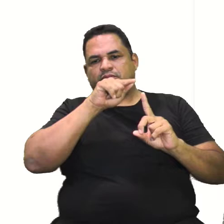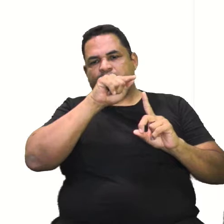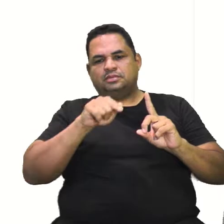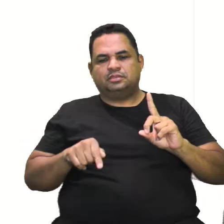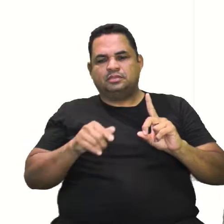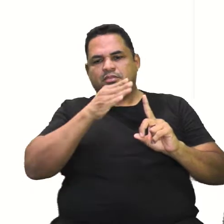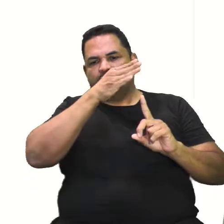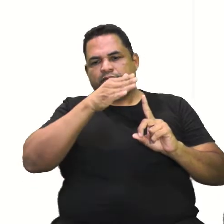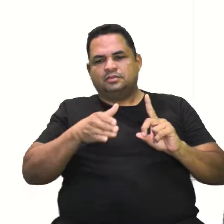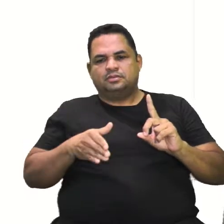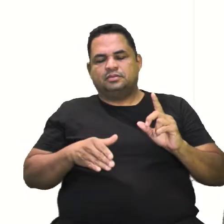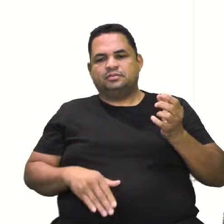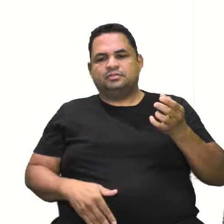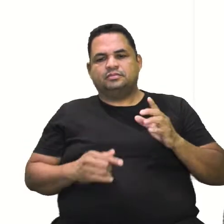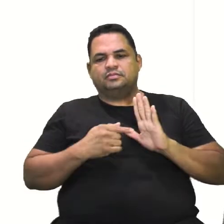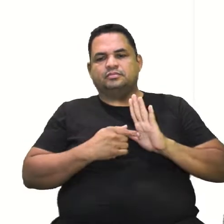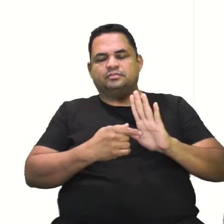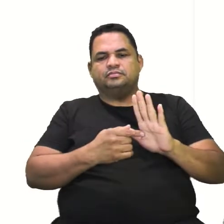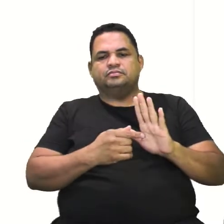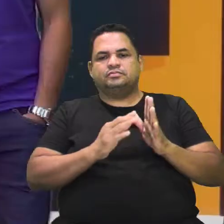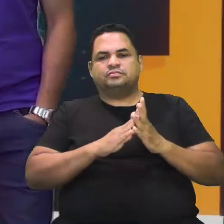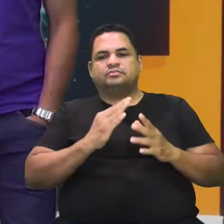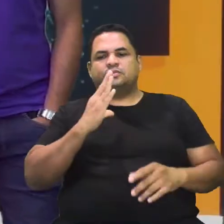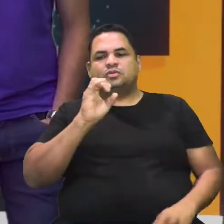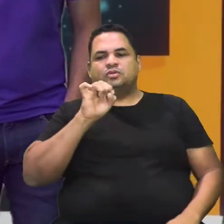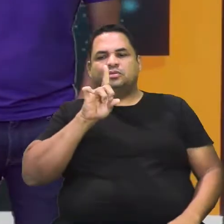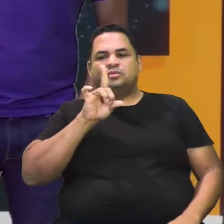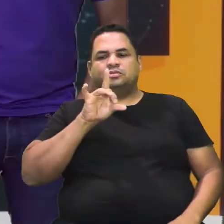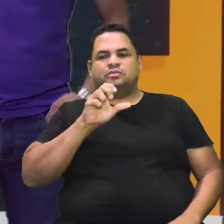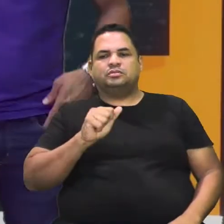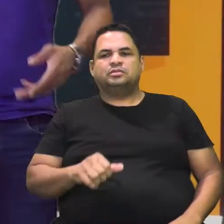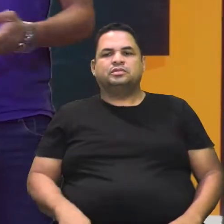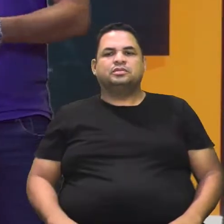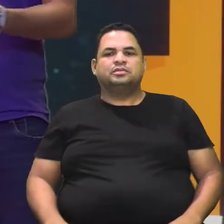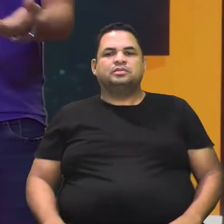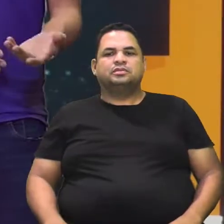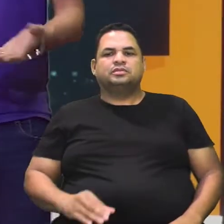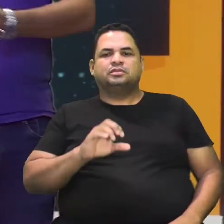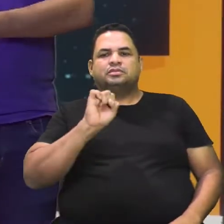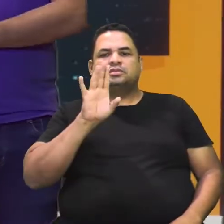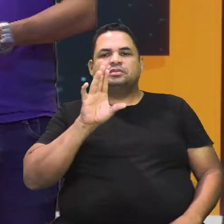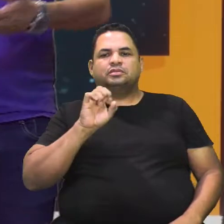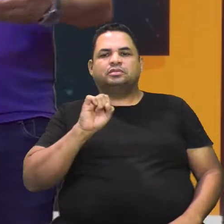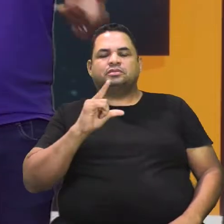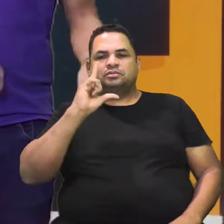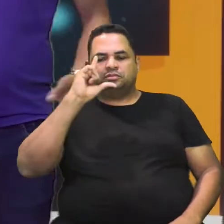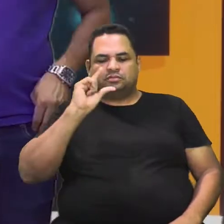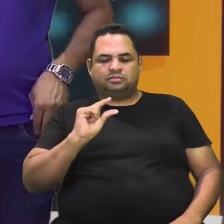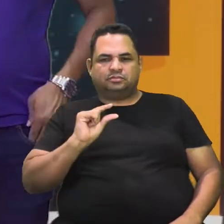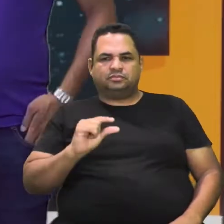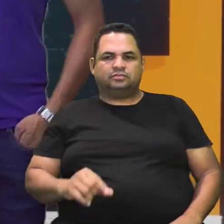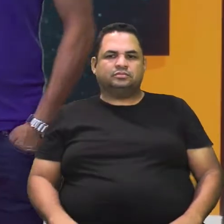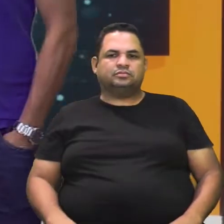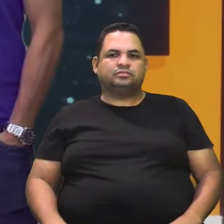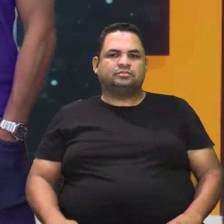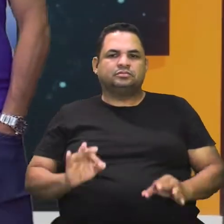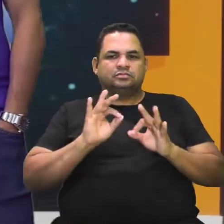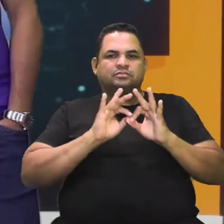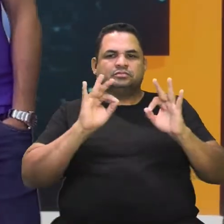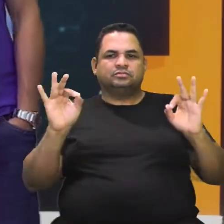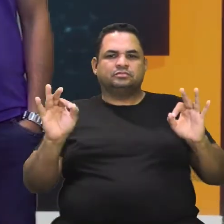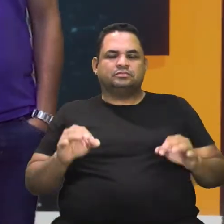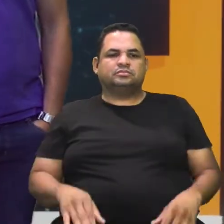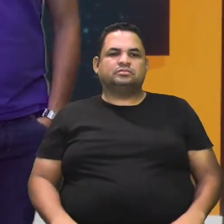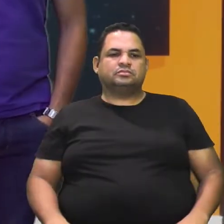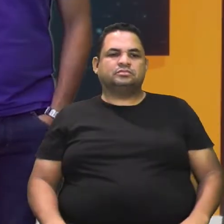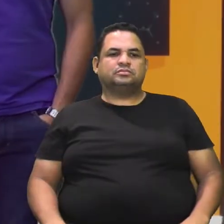na circunferência, me indicam uma corda. E a reta secante é aquela que tem um raio menor do que a